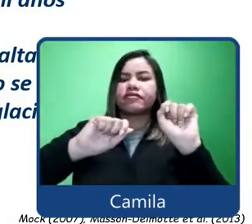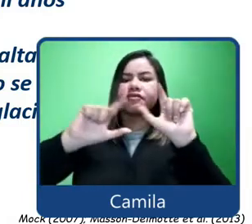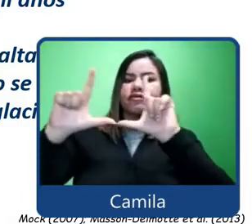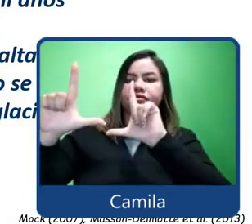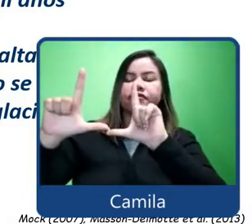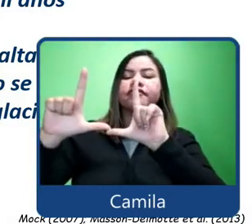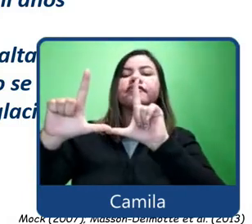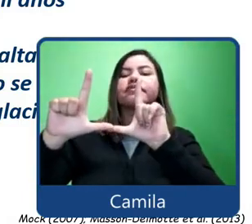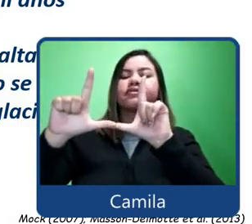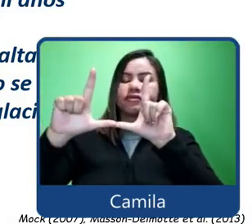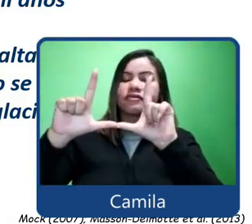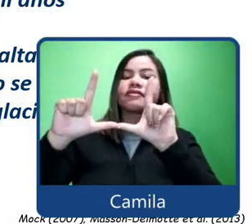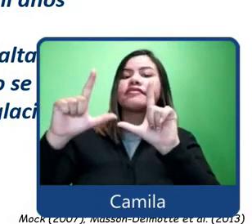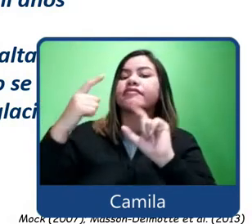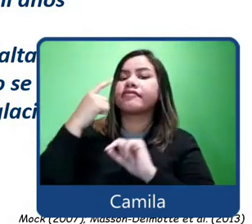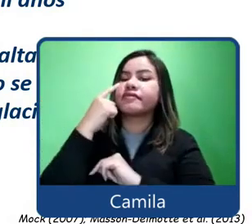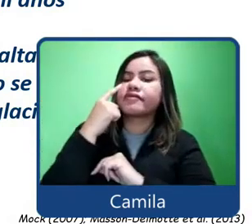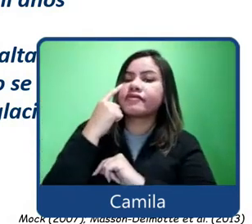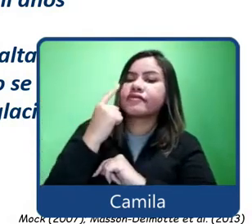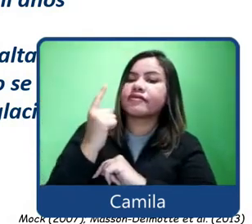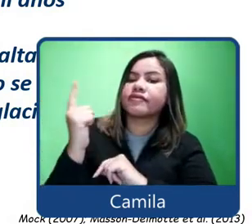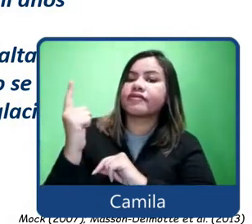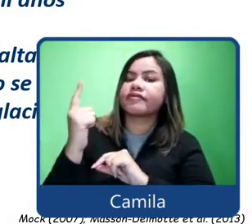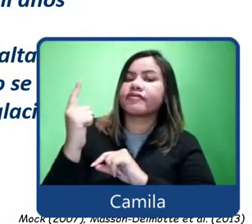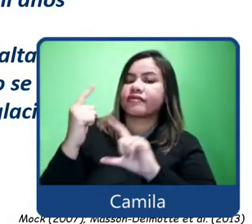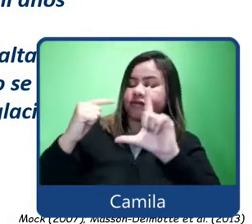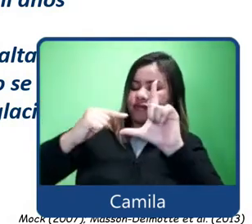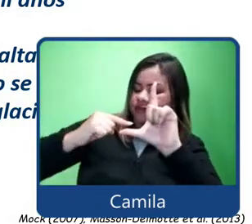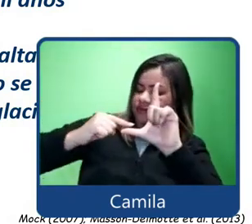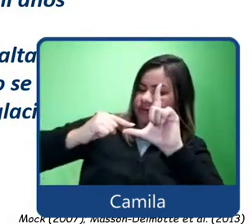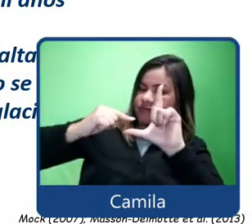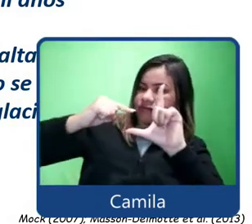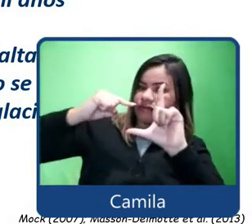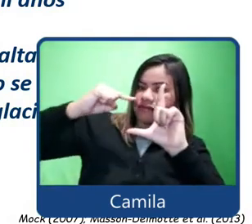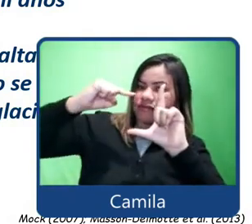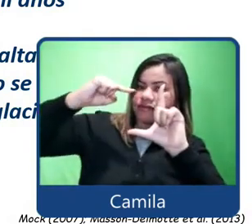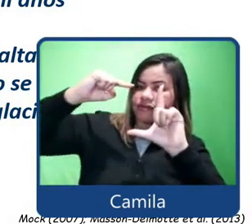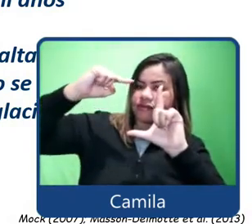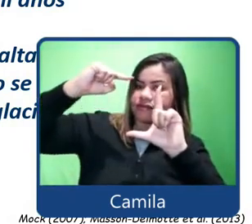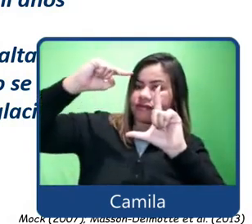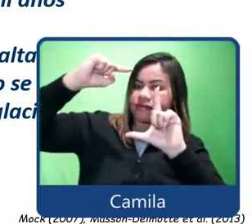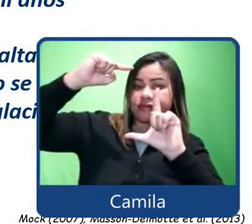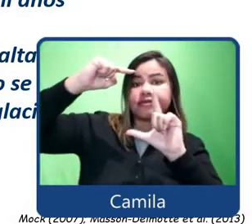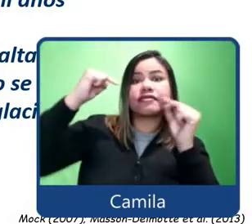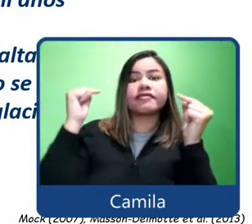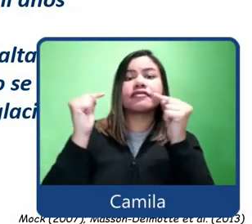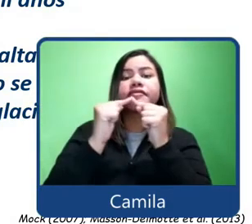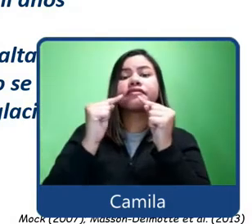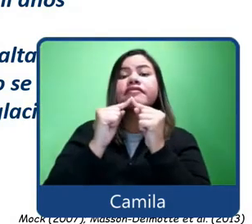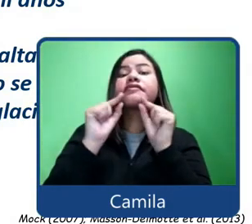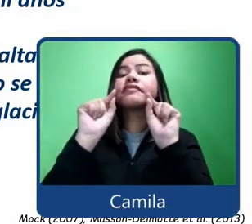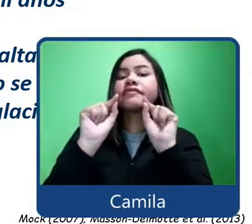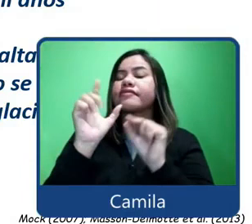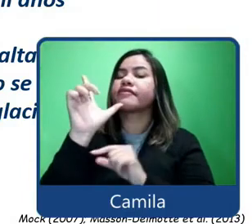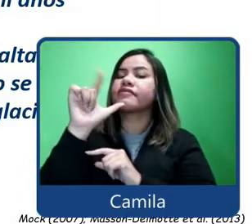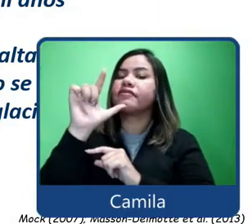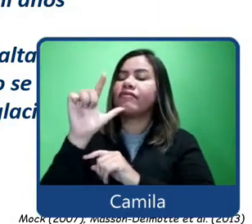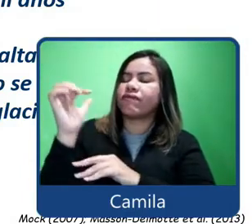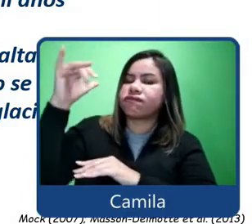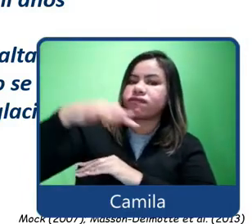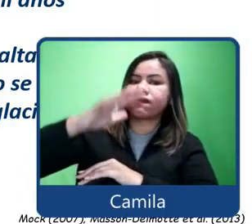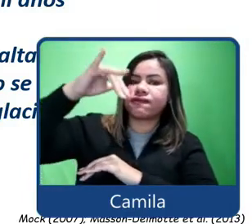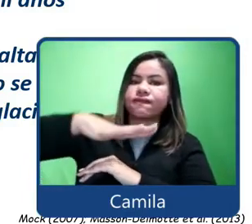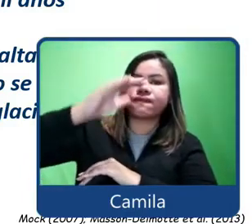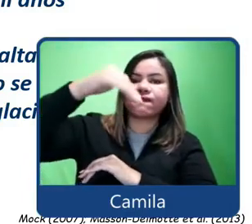nos traz a taxa de elevação do nível do mar em milímetros por ano. Nós temos 5 fatias de tempo